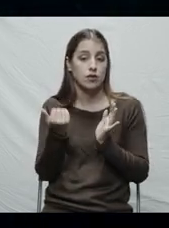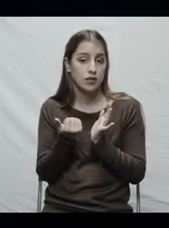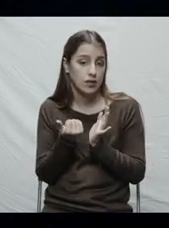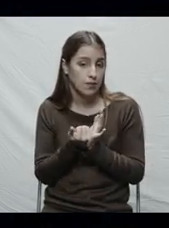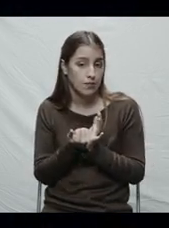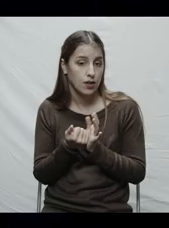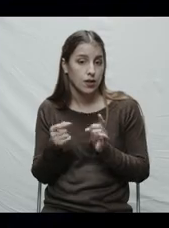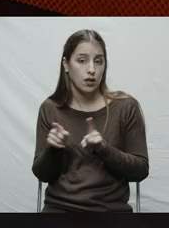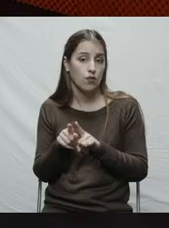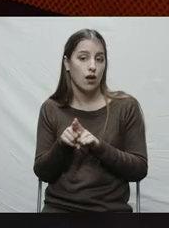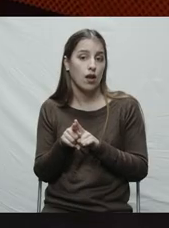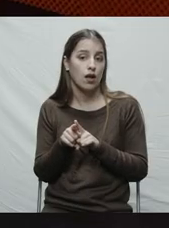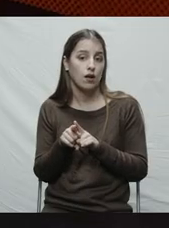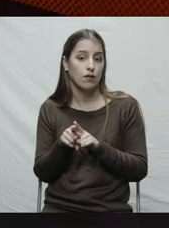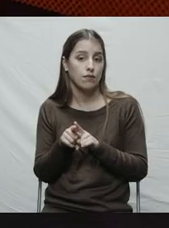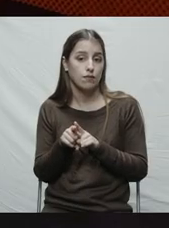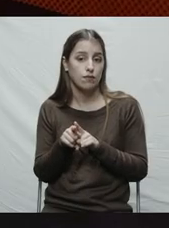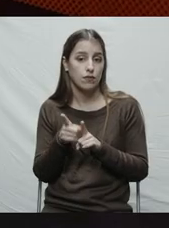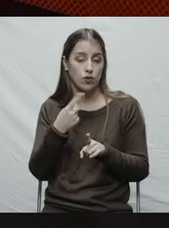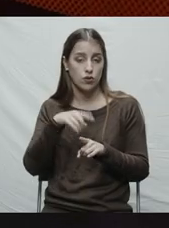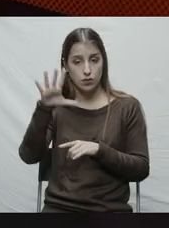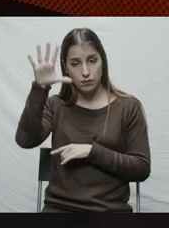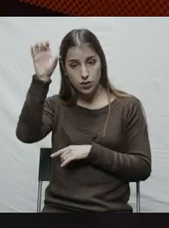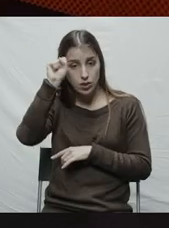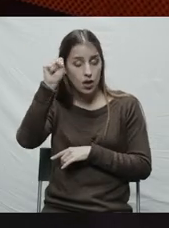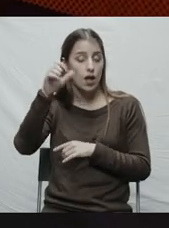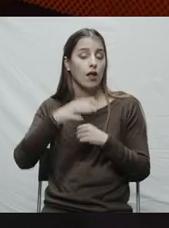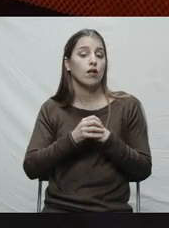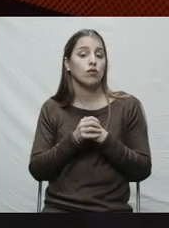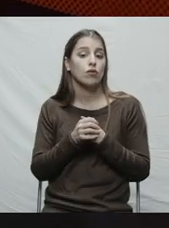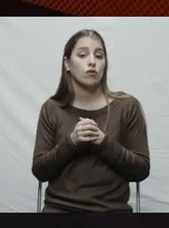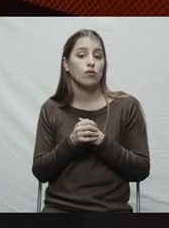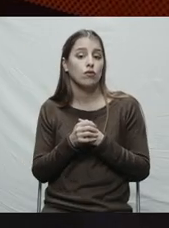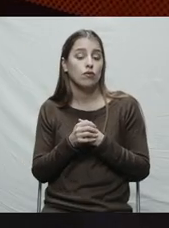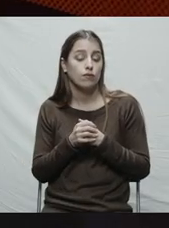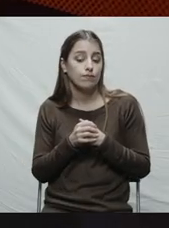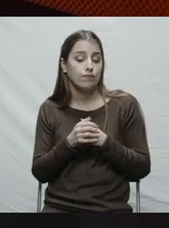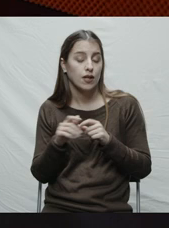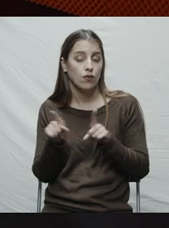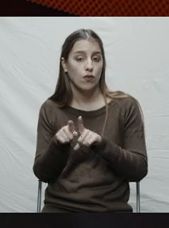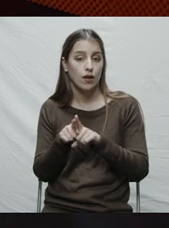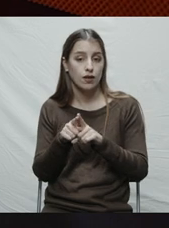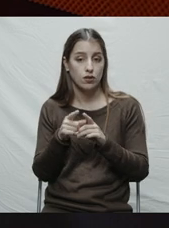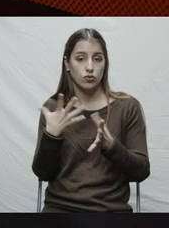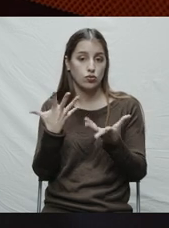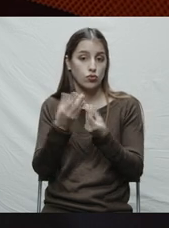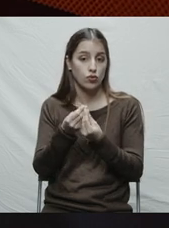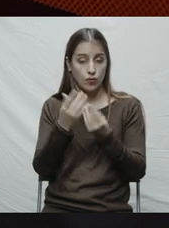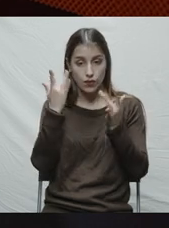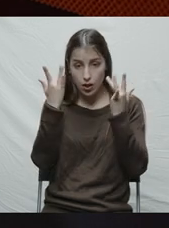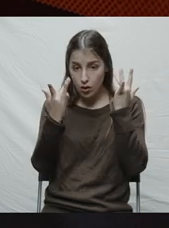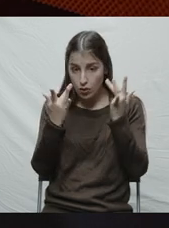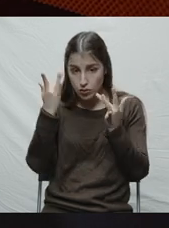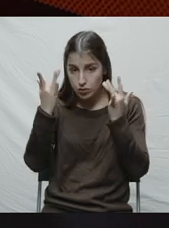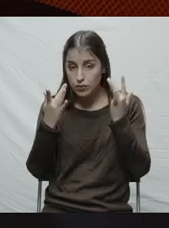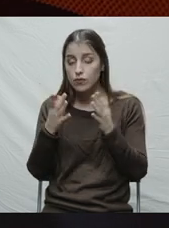Como quando nós nos encontramos em Berlim, a fazer um mestrado em que tínhamos conferências com filósofos e que era um mestrado articulado entre prática e teoria.